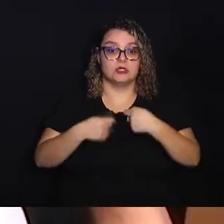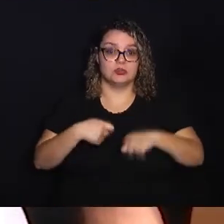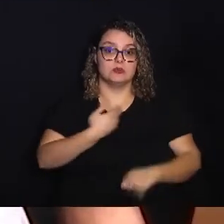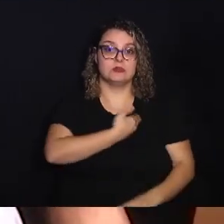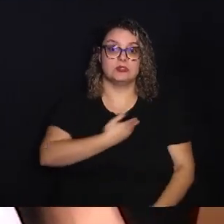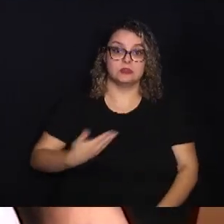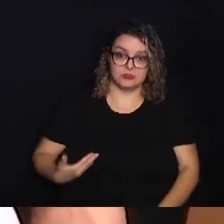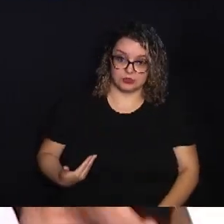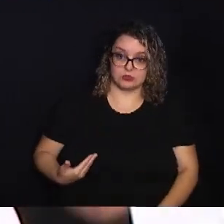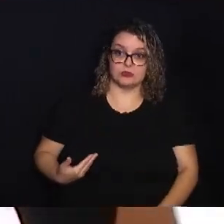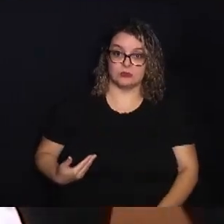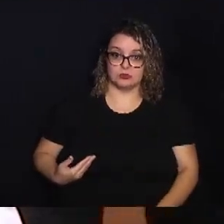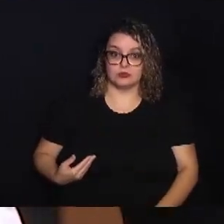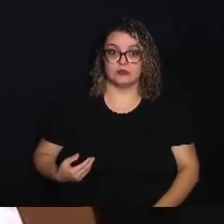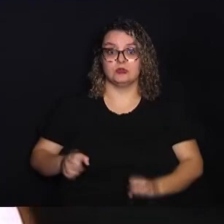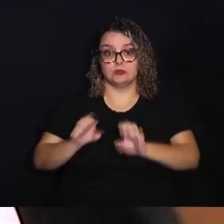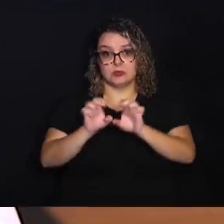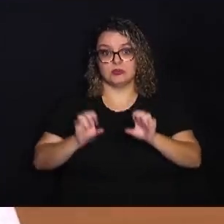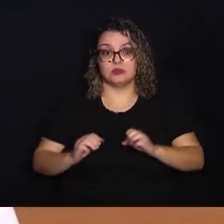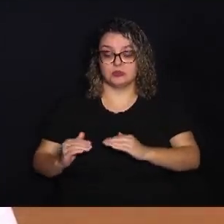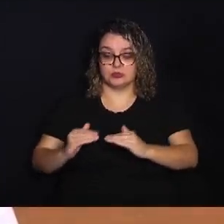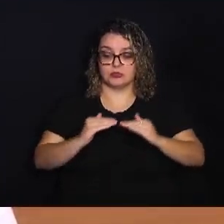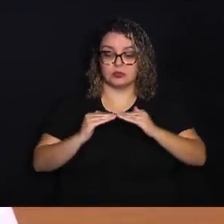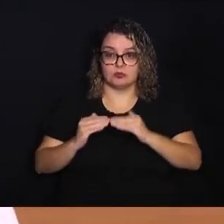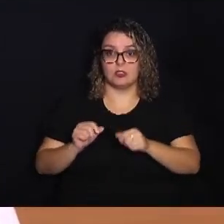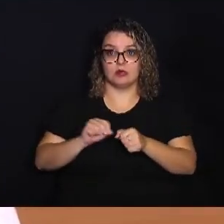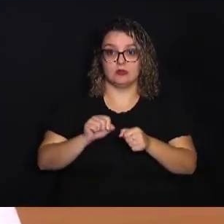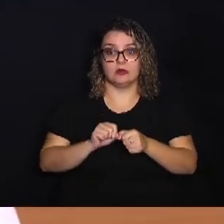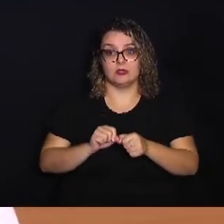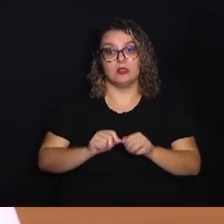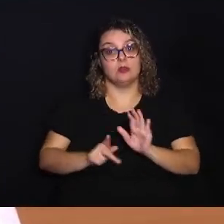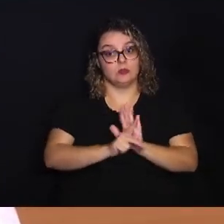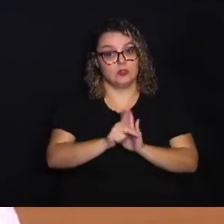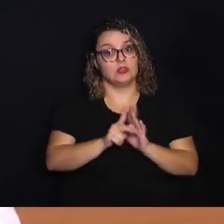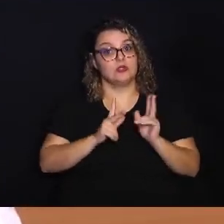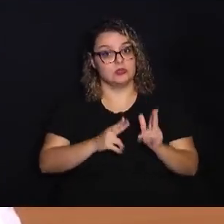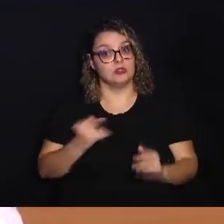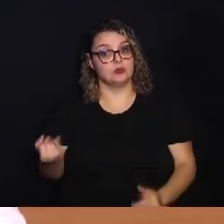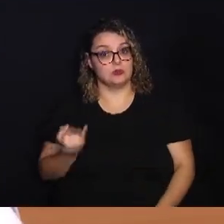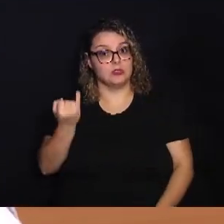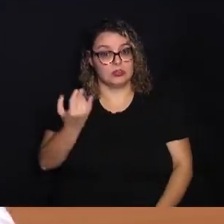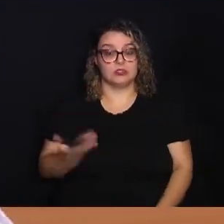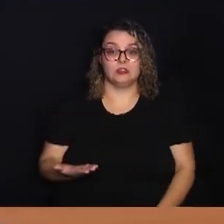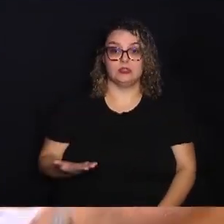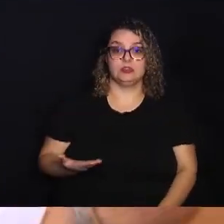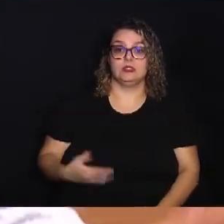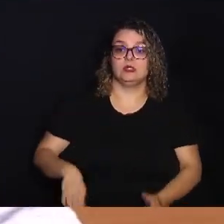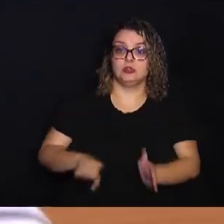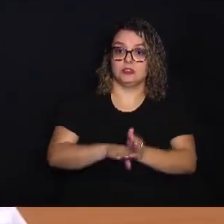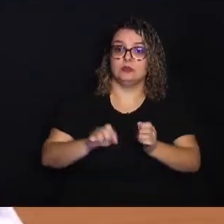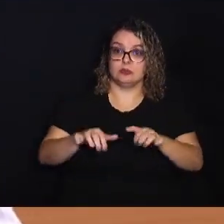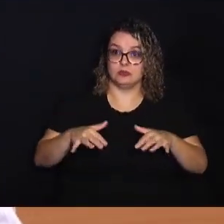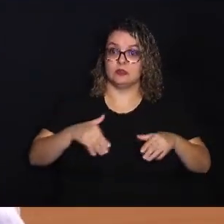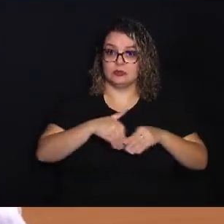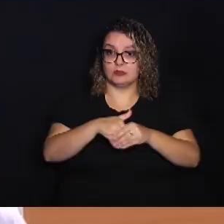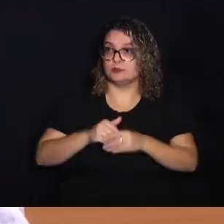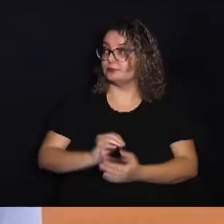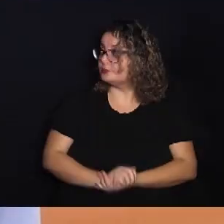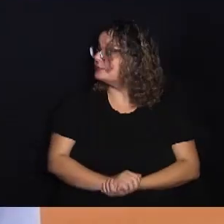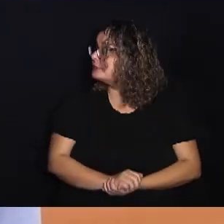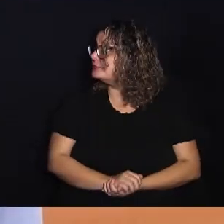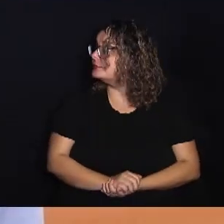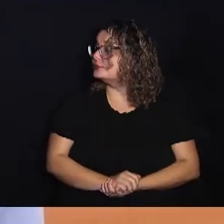e administração pública dá uma estrutura de equilíbrio para fazer com que projetos importantes chegue até o plenário para